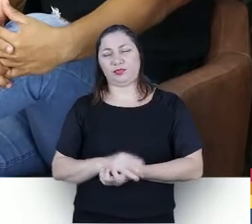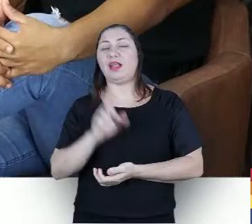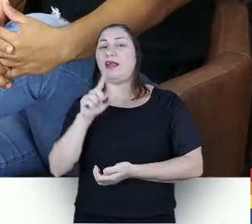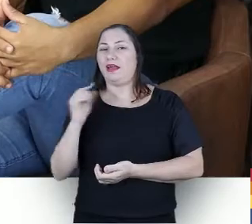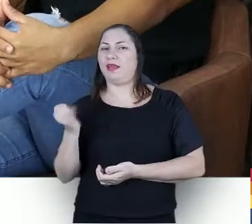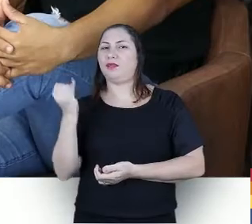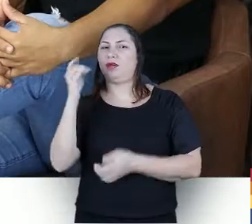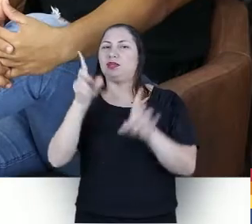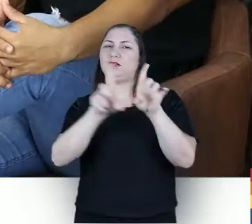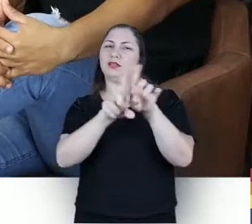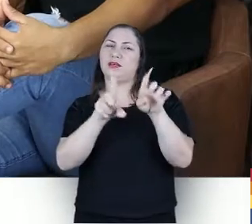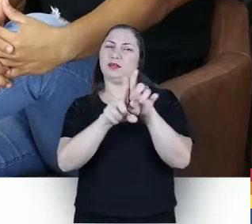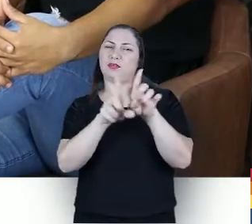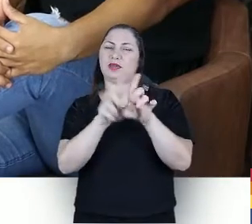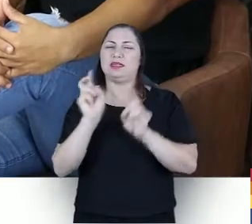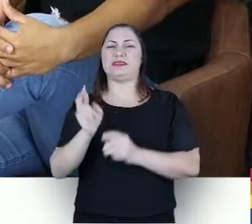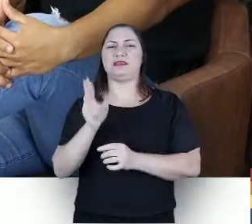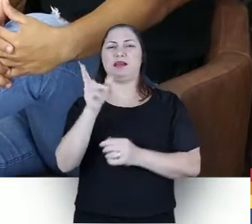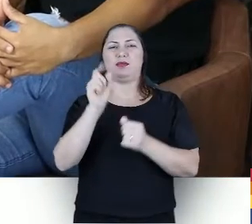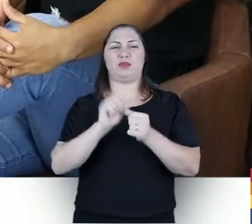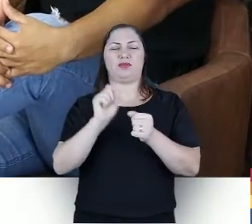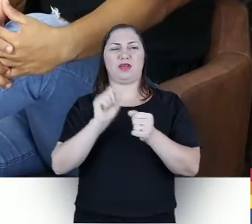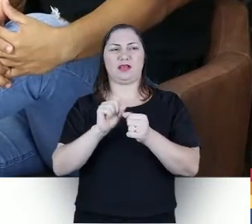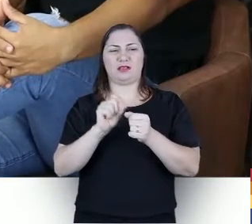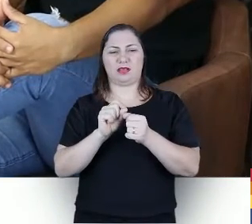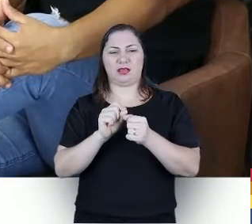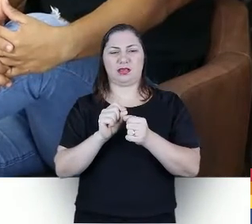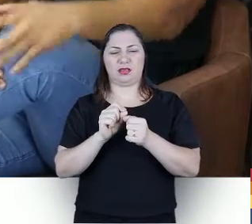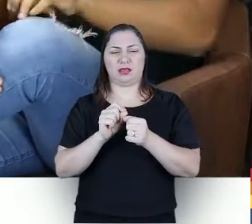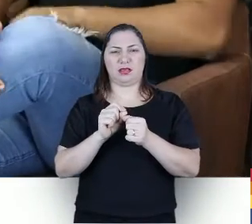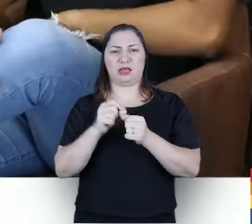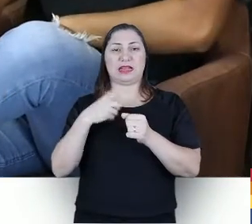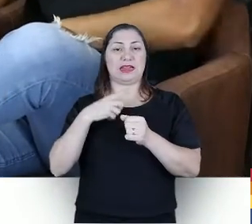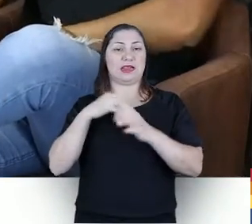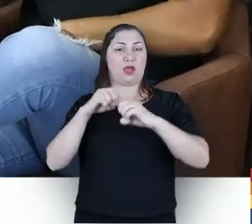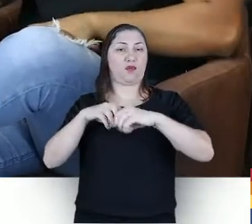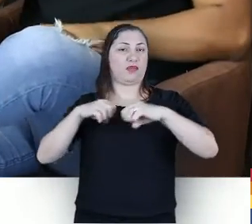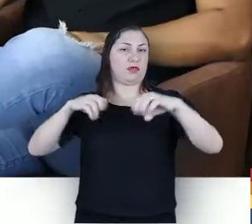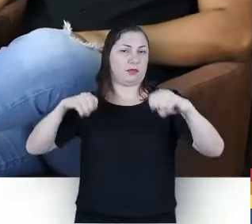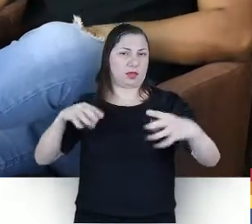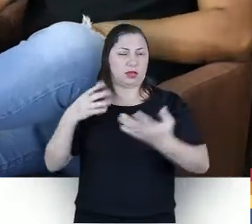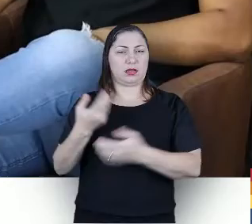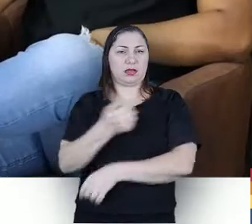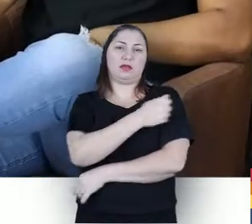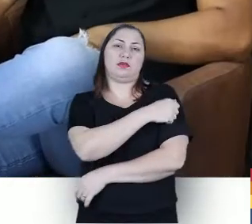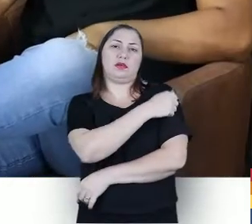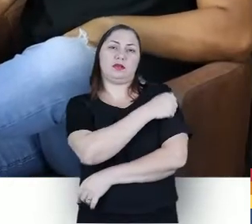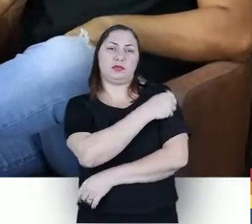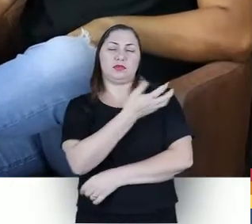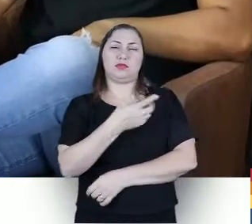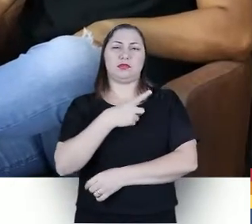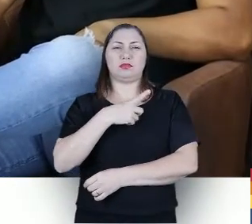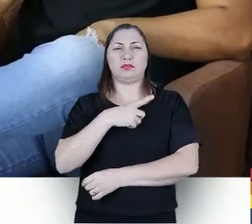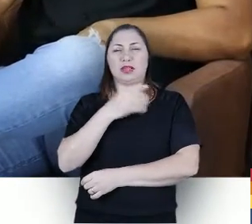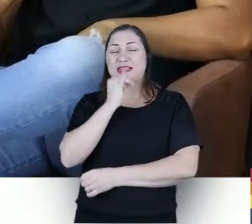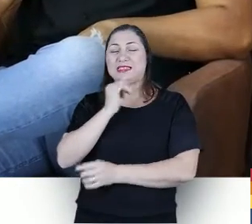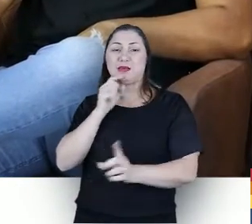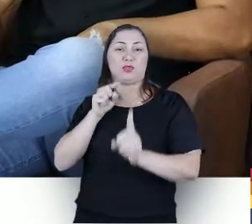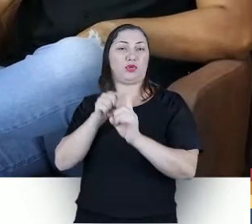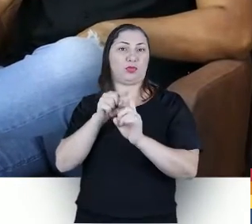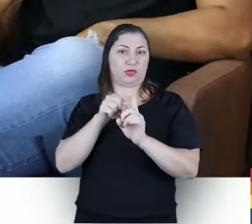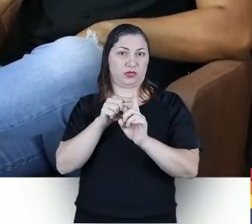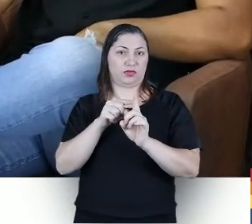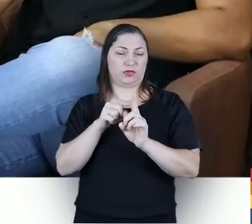que metodologia aplicar, de repente você tem ali realmente um processo, uma sequência que vai se dando ao longo desse ano